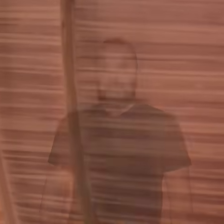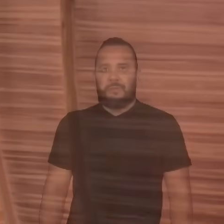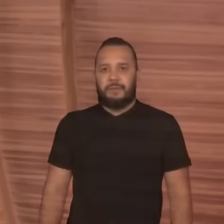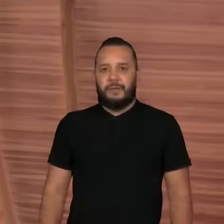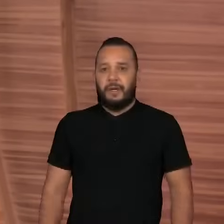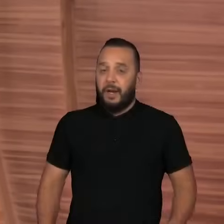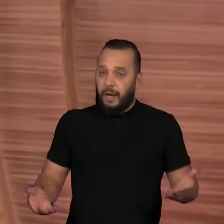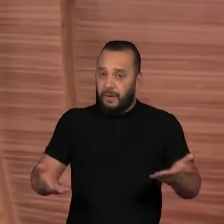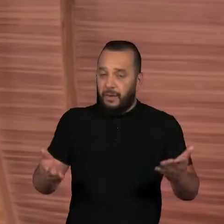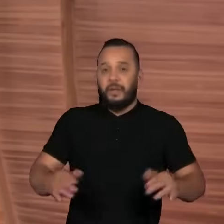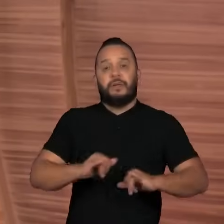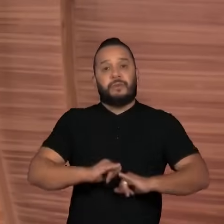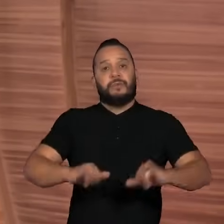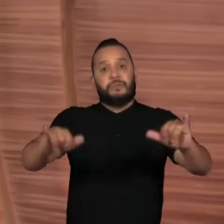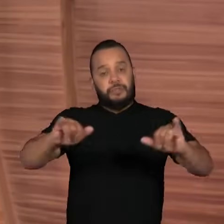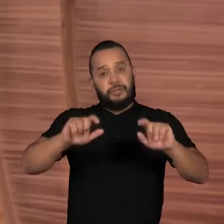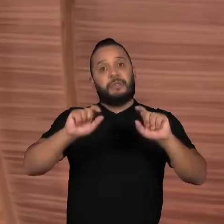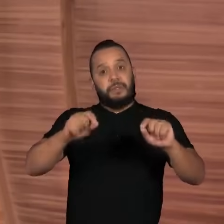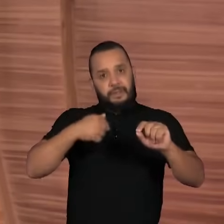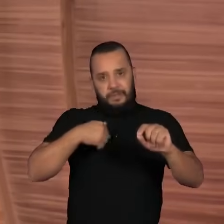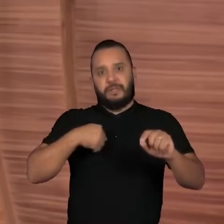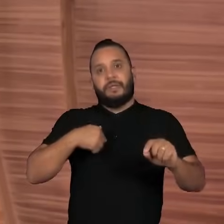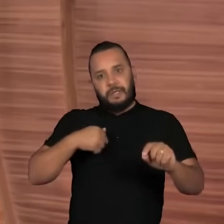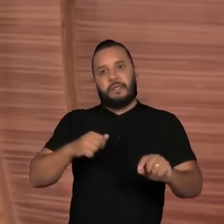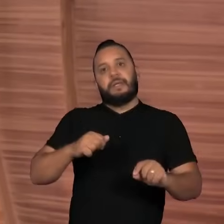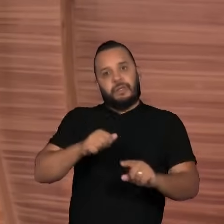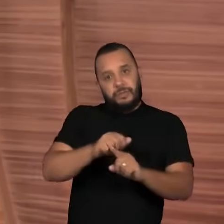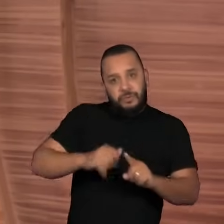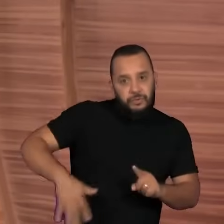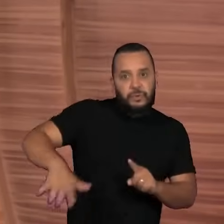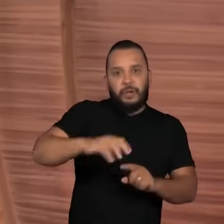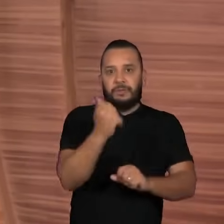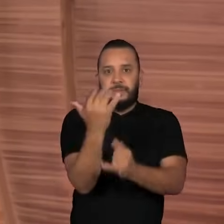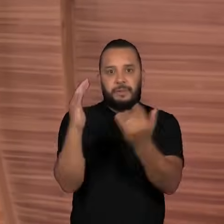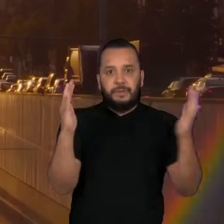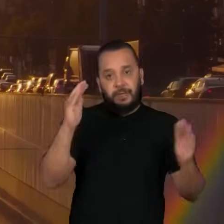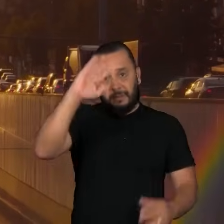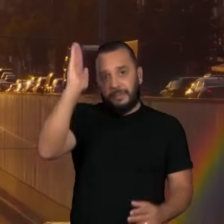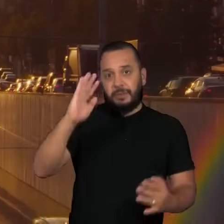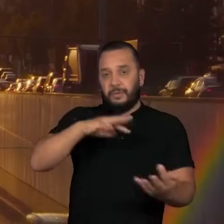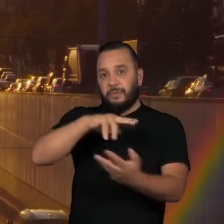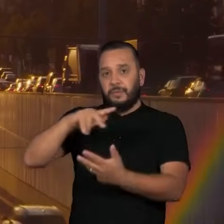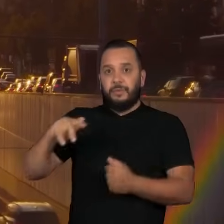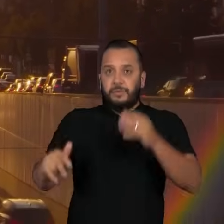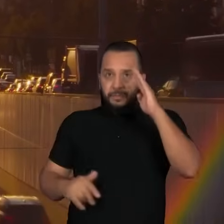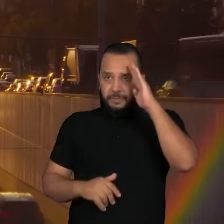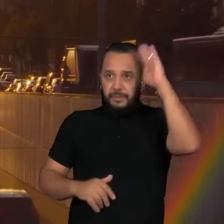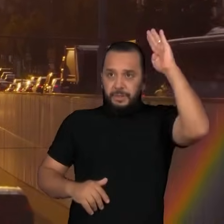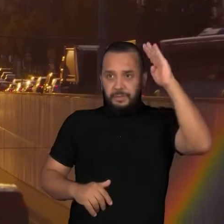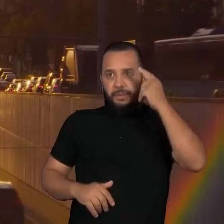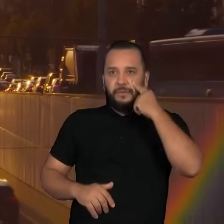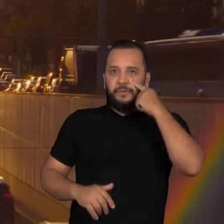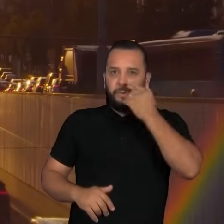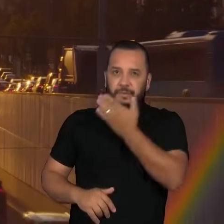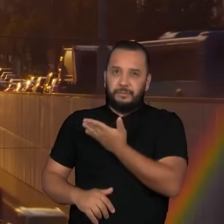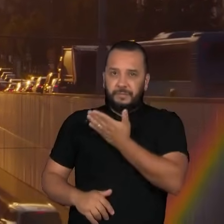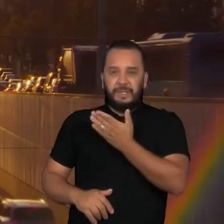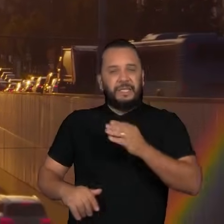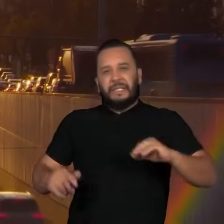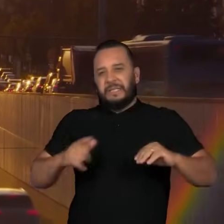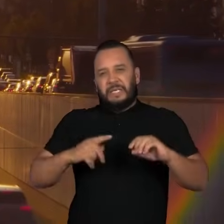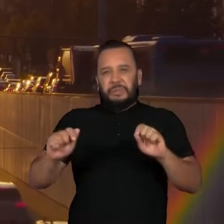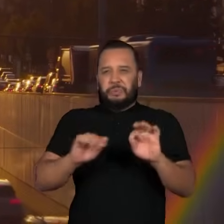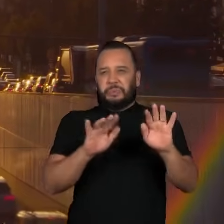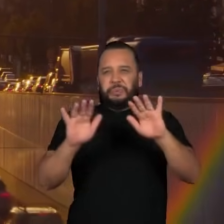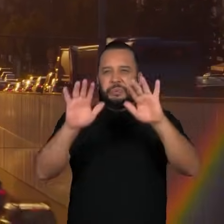Vamos às notícias socioambientais do Brasil e do mundo que tiveram destaque. A concentração de gases do